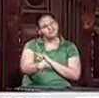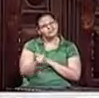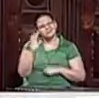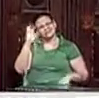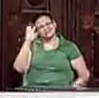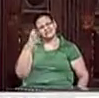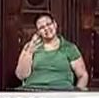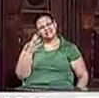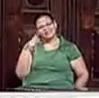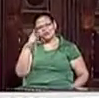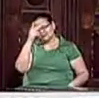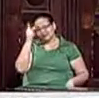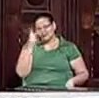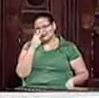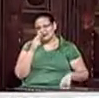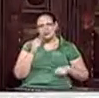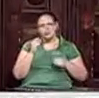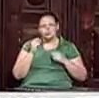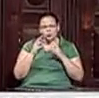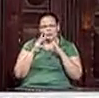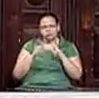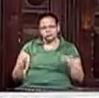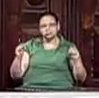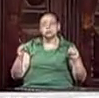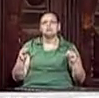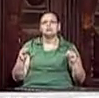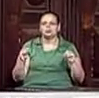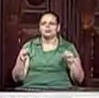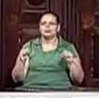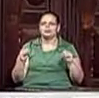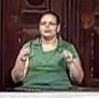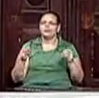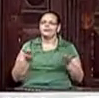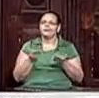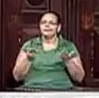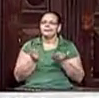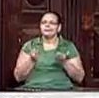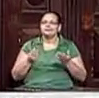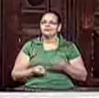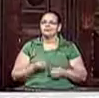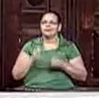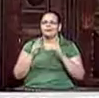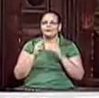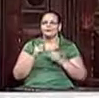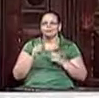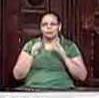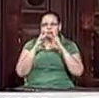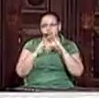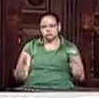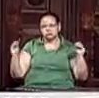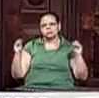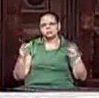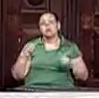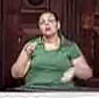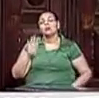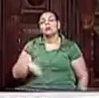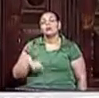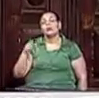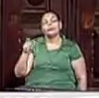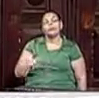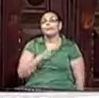vem alguém e apaga. E dessa vez quem está apagando é nada mais, nada menos